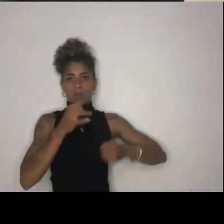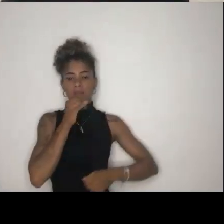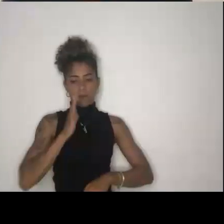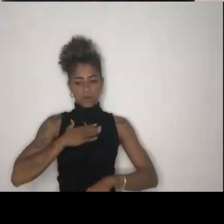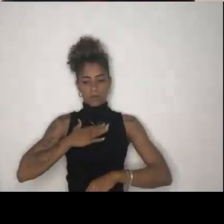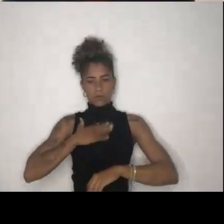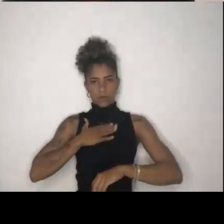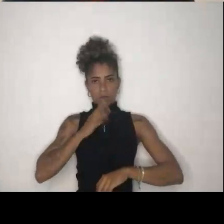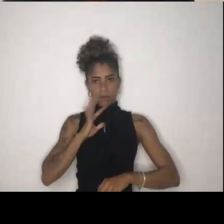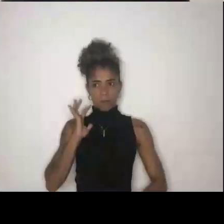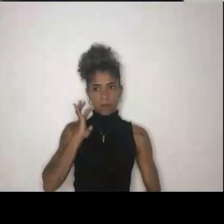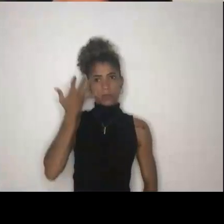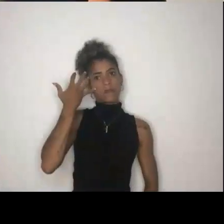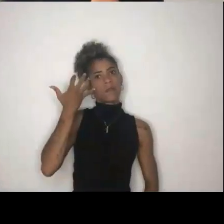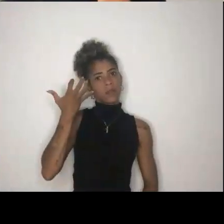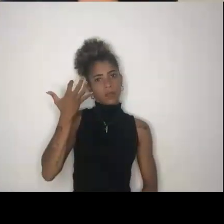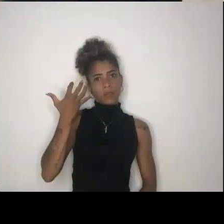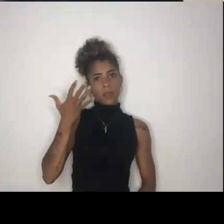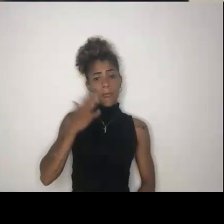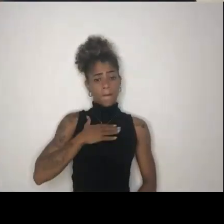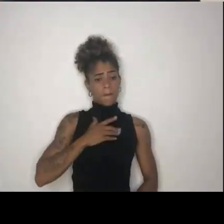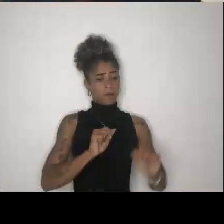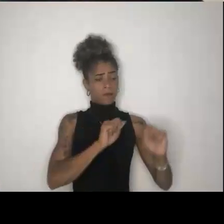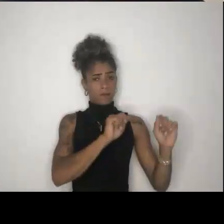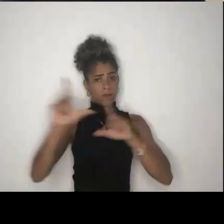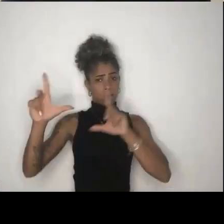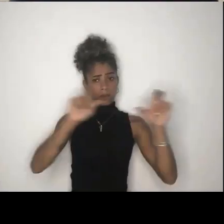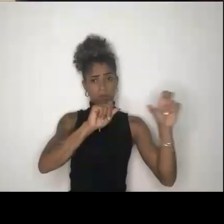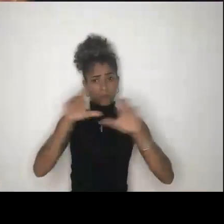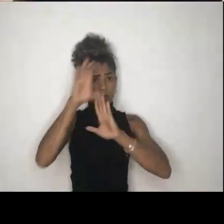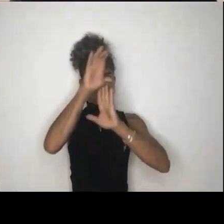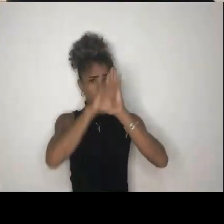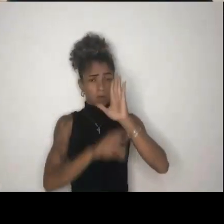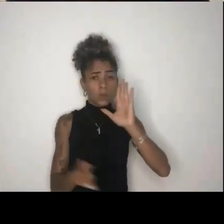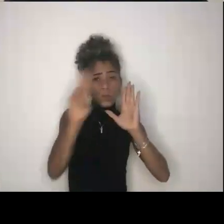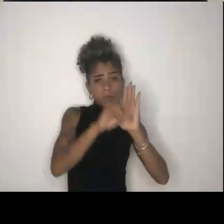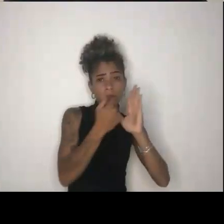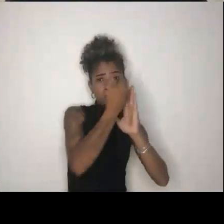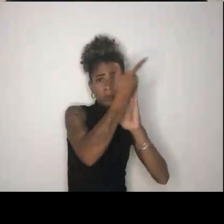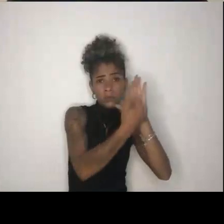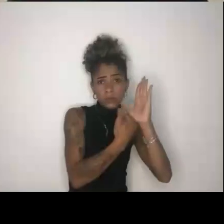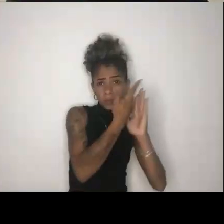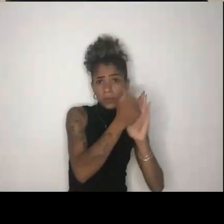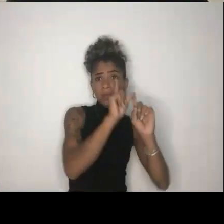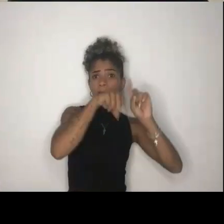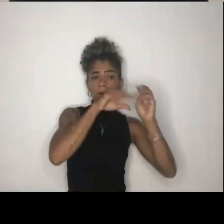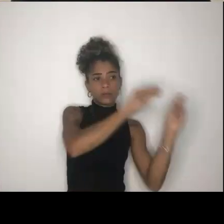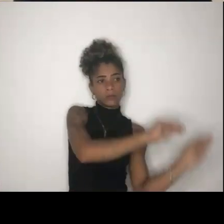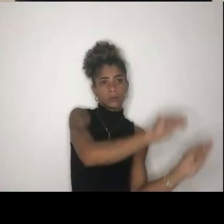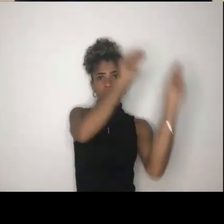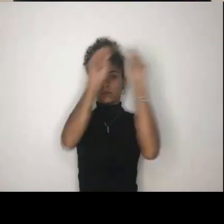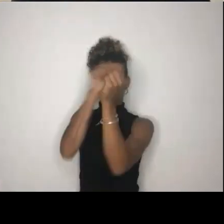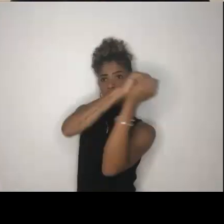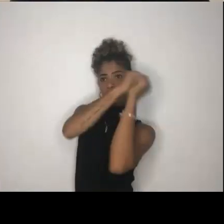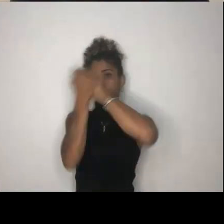fazer todas as apresentações de conceito no desenho e depois elas foram por 3D Então esse